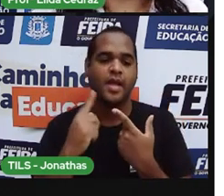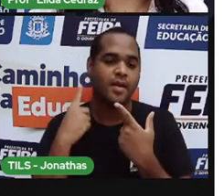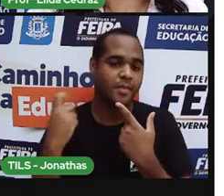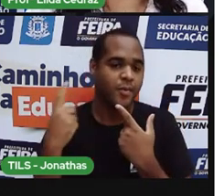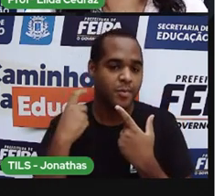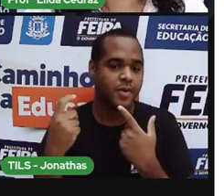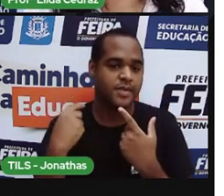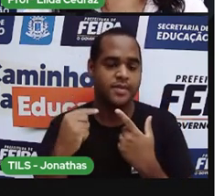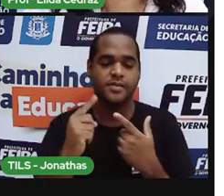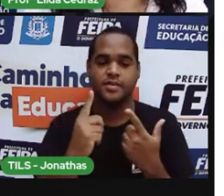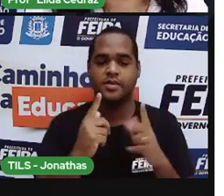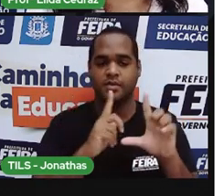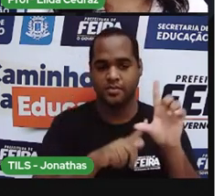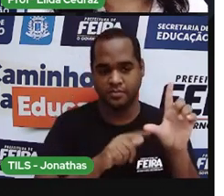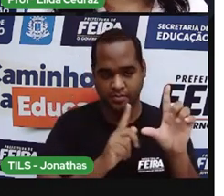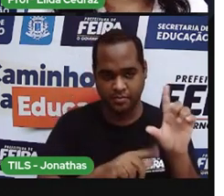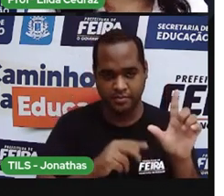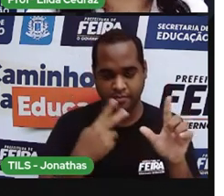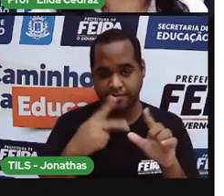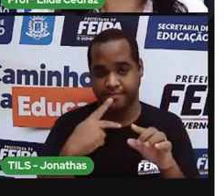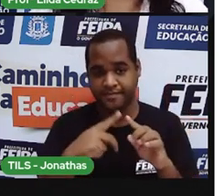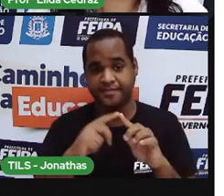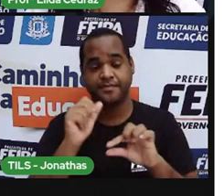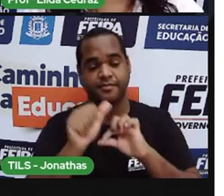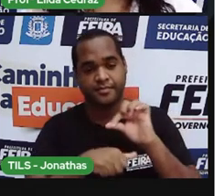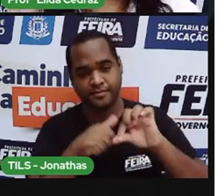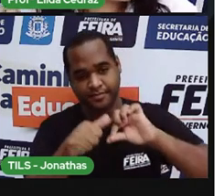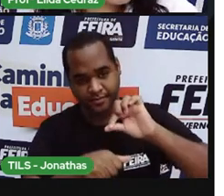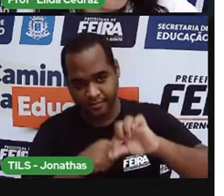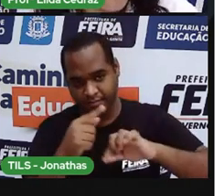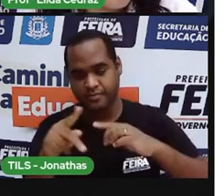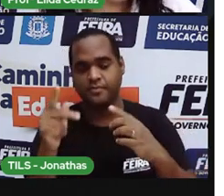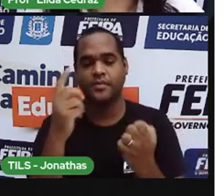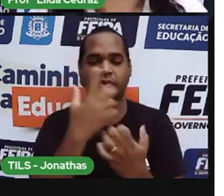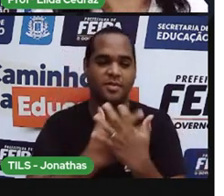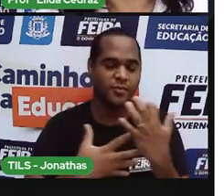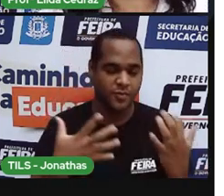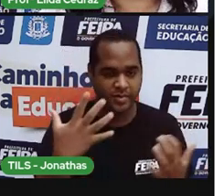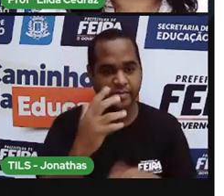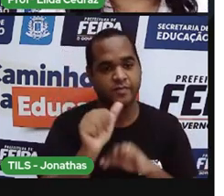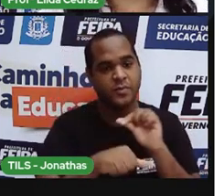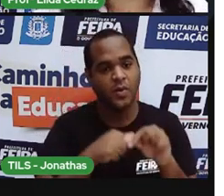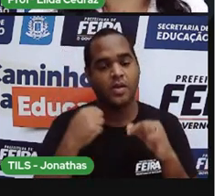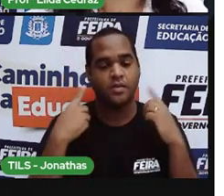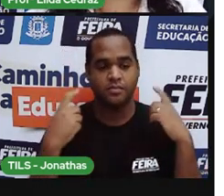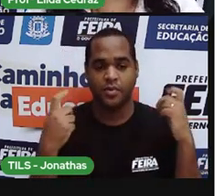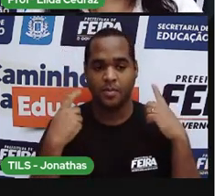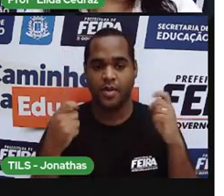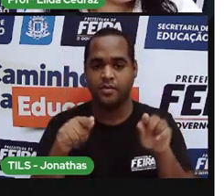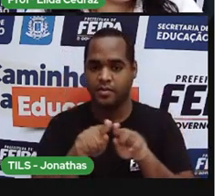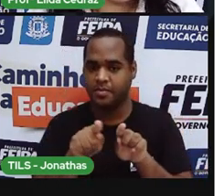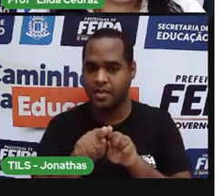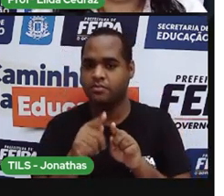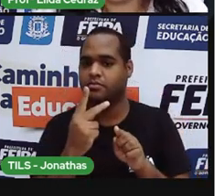letras e vimos que mudando a letra, muda o som da sílaba e